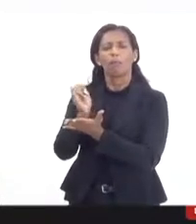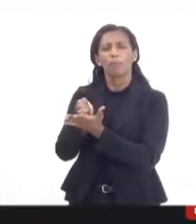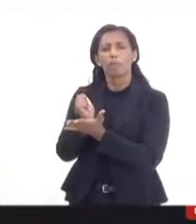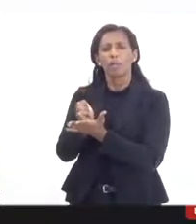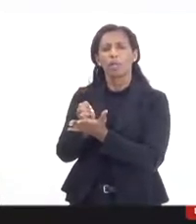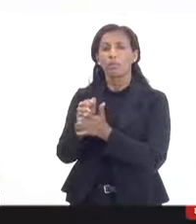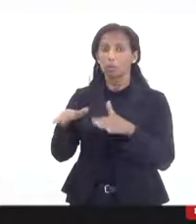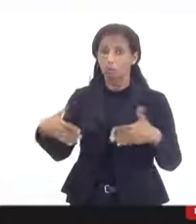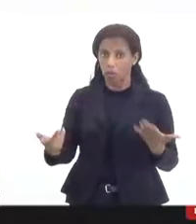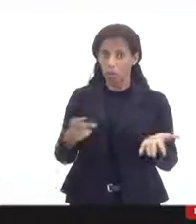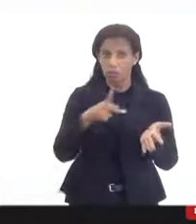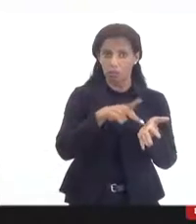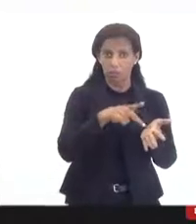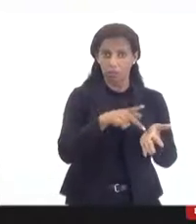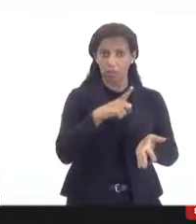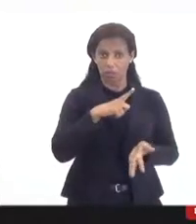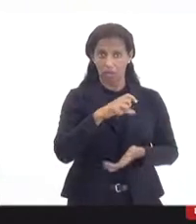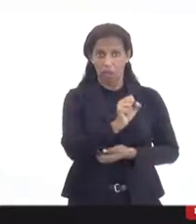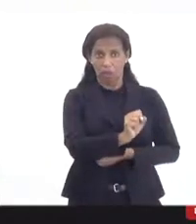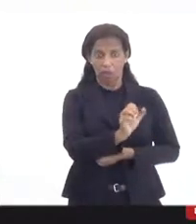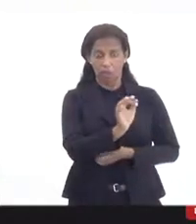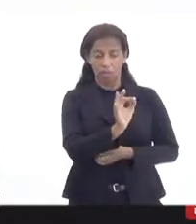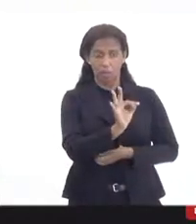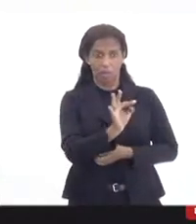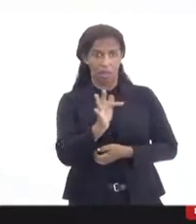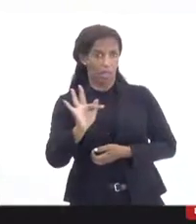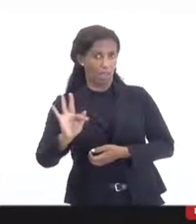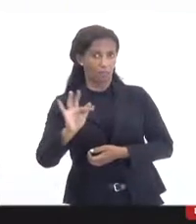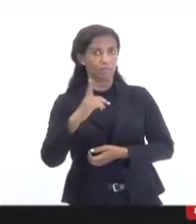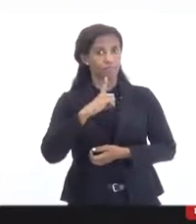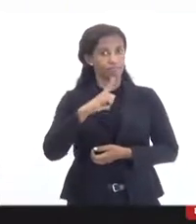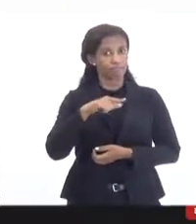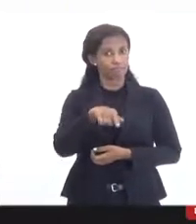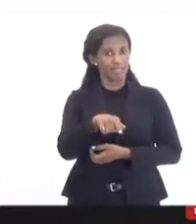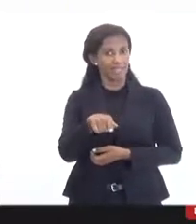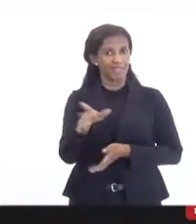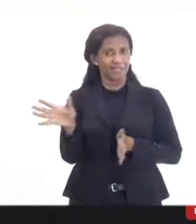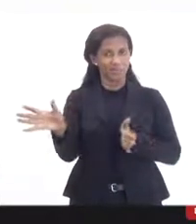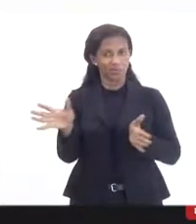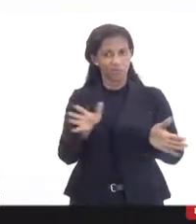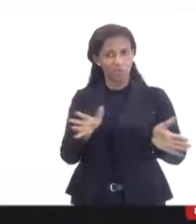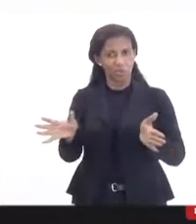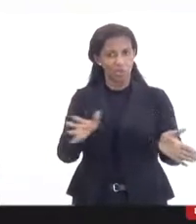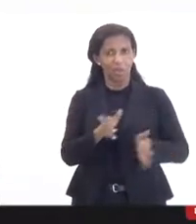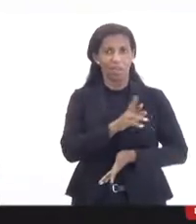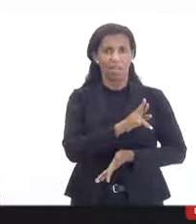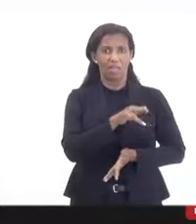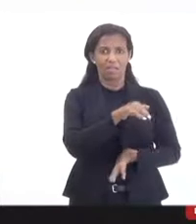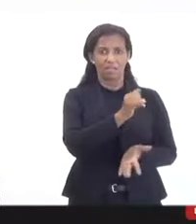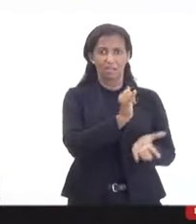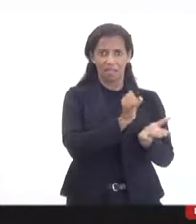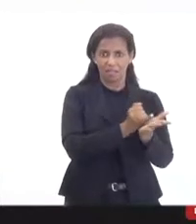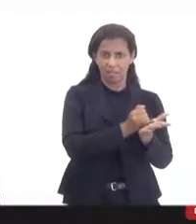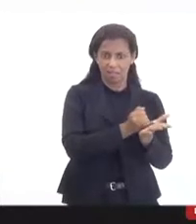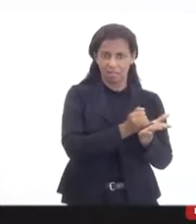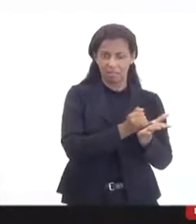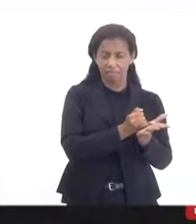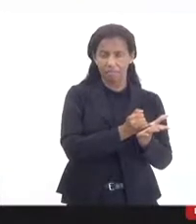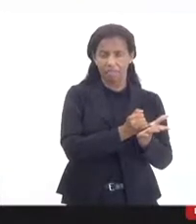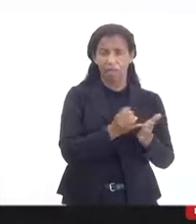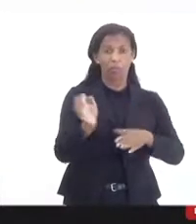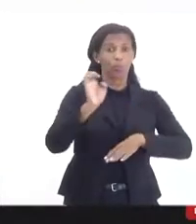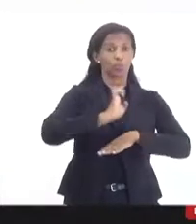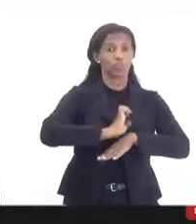você tem, o STF entende que essas operações são tributadas, mas você tem um deslocamento da receita para o Estado